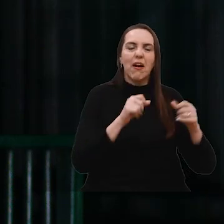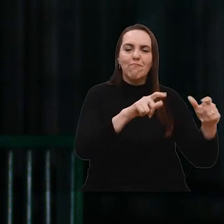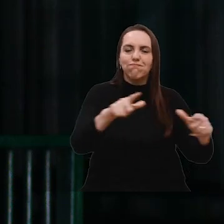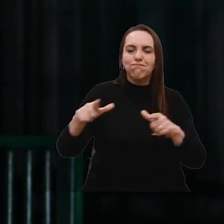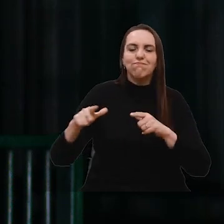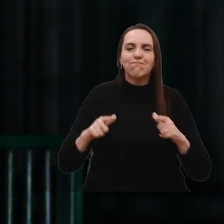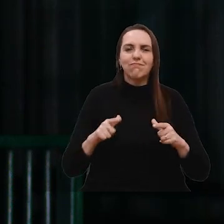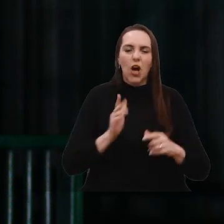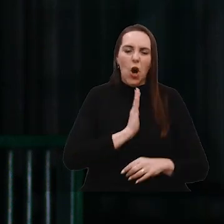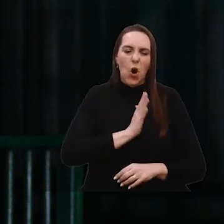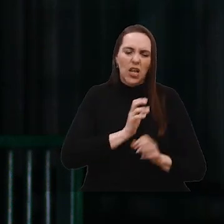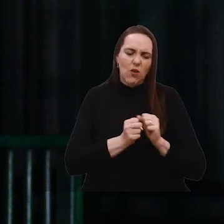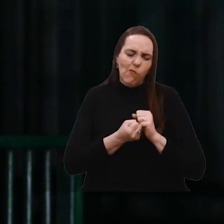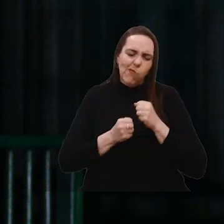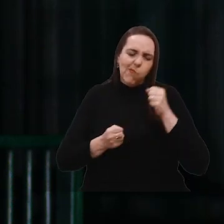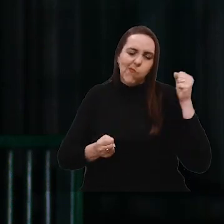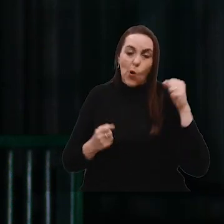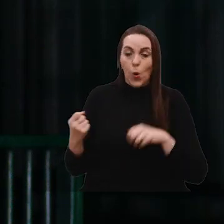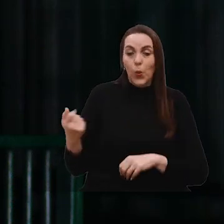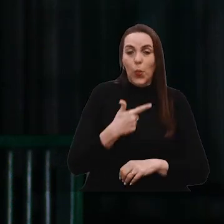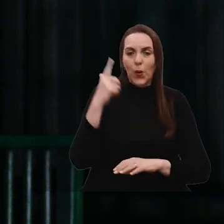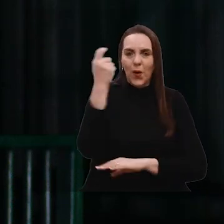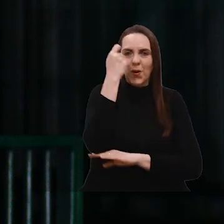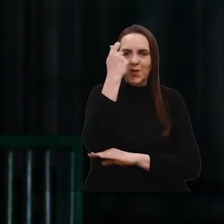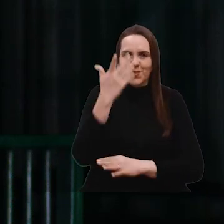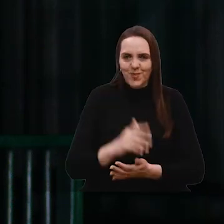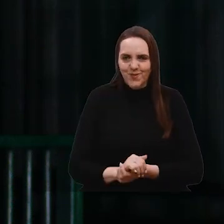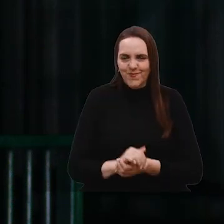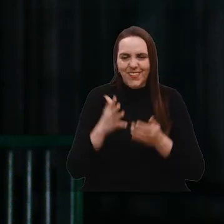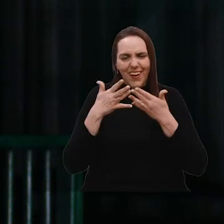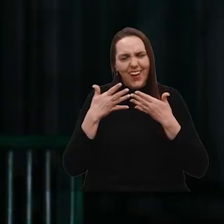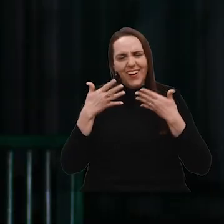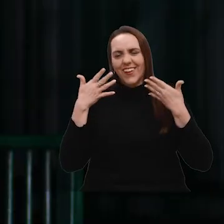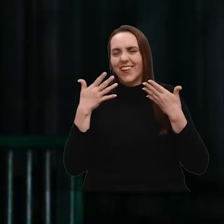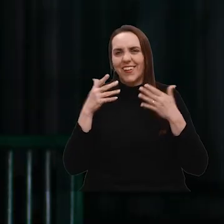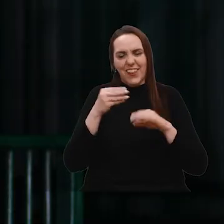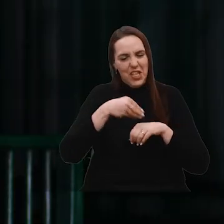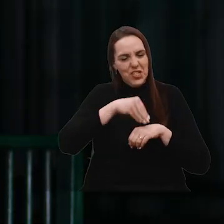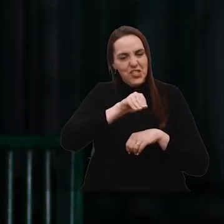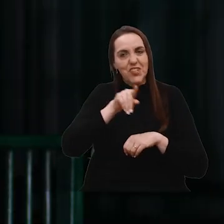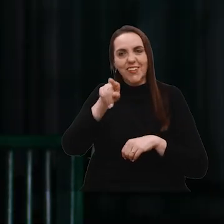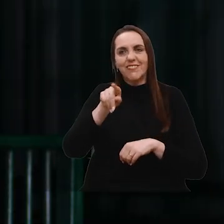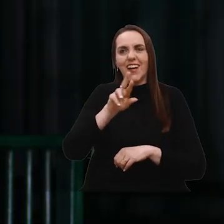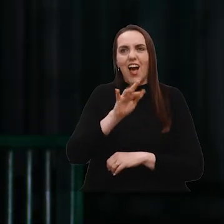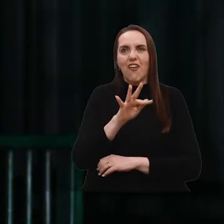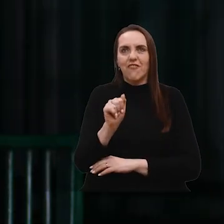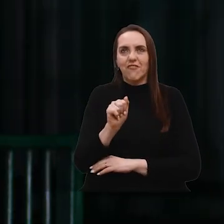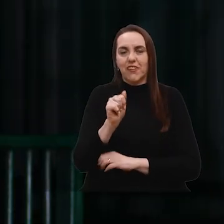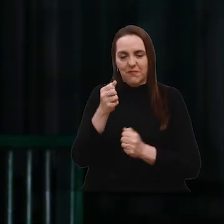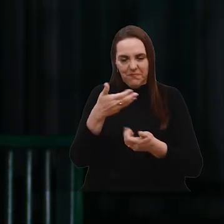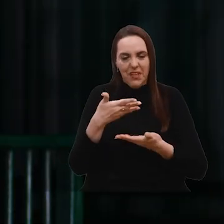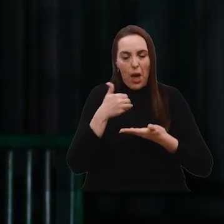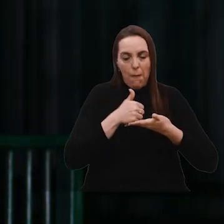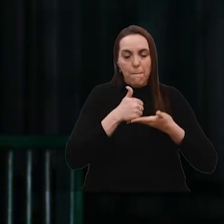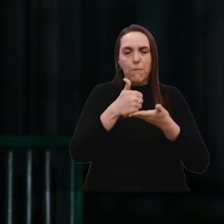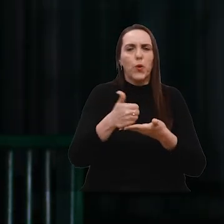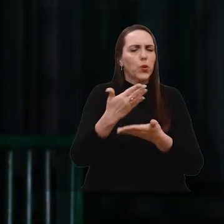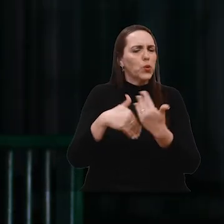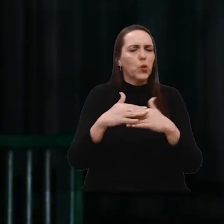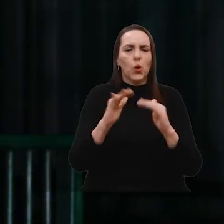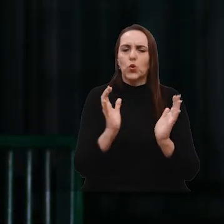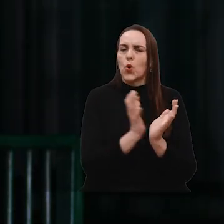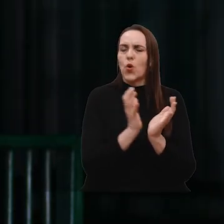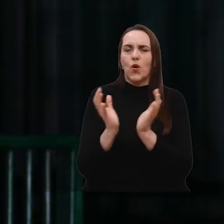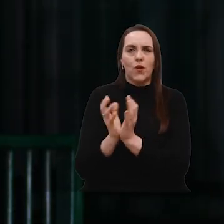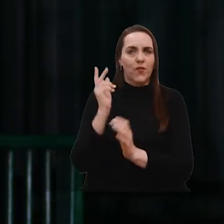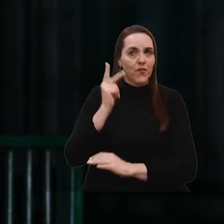bem-vindo em qualquer galpão, porque tem um coração muito maior que o Rio Grande. Que alegria eu tenho em ter te indicado, Rafa, em